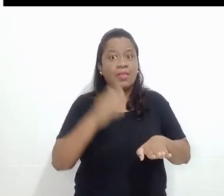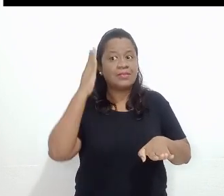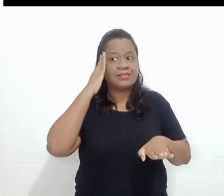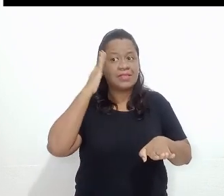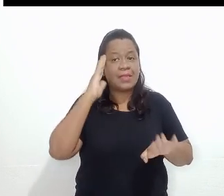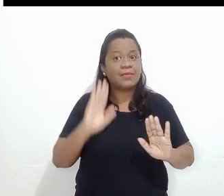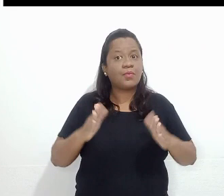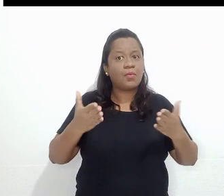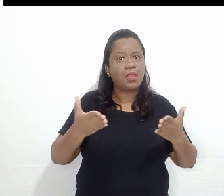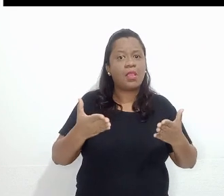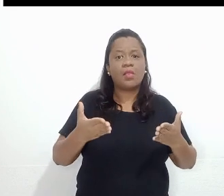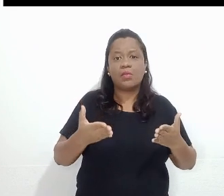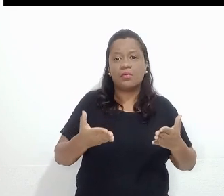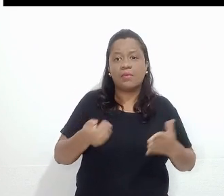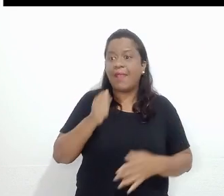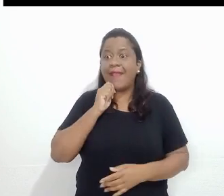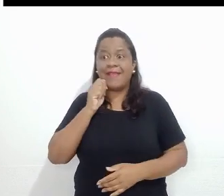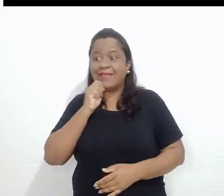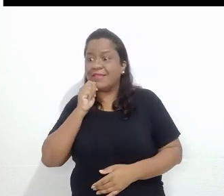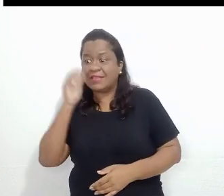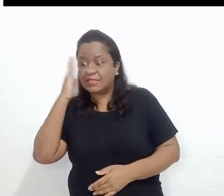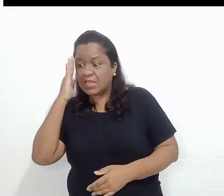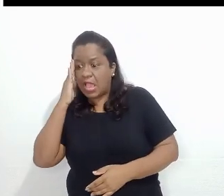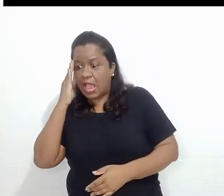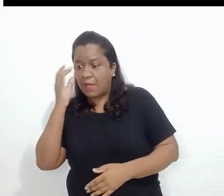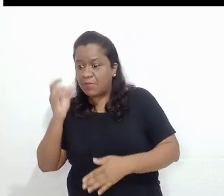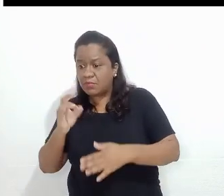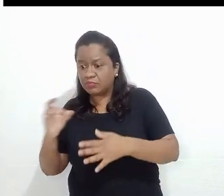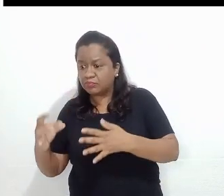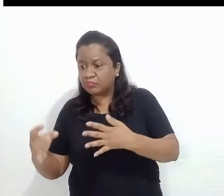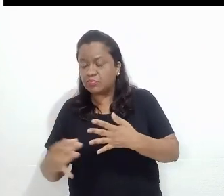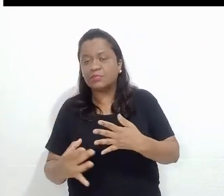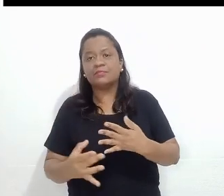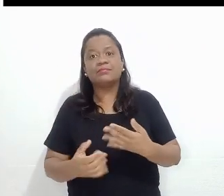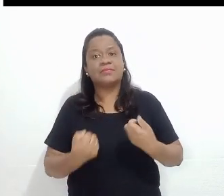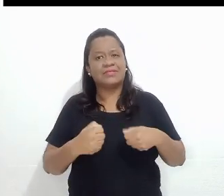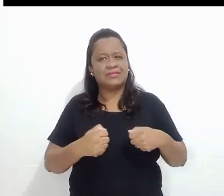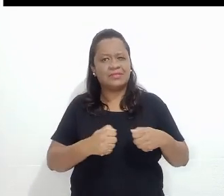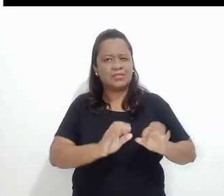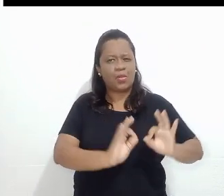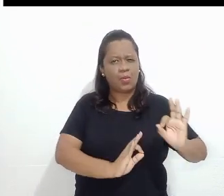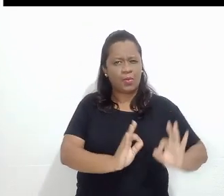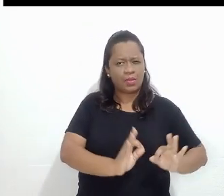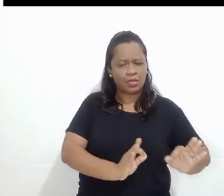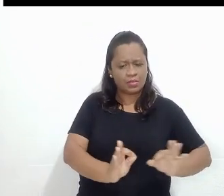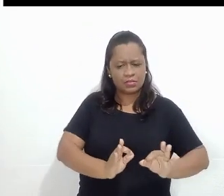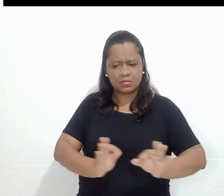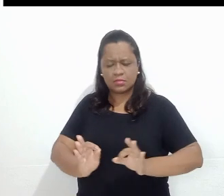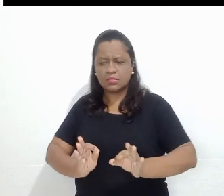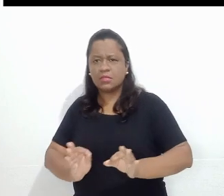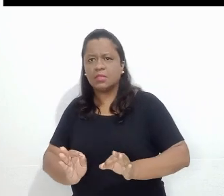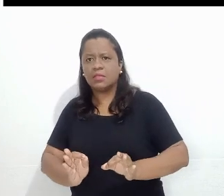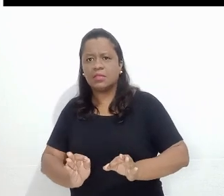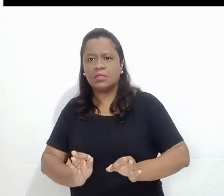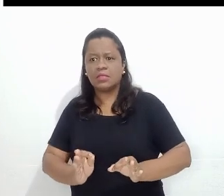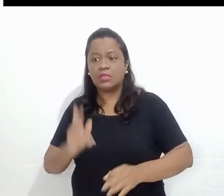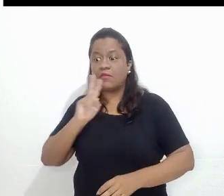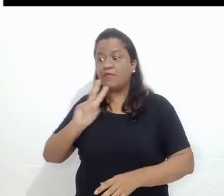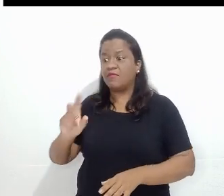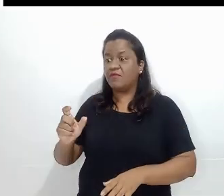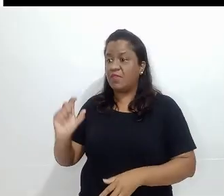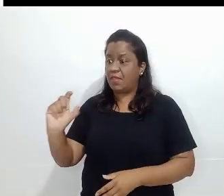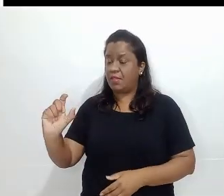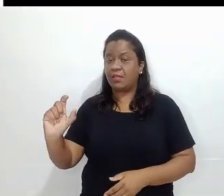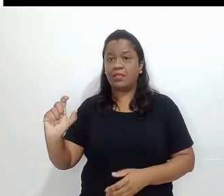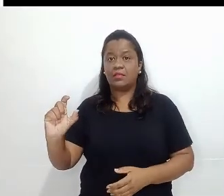carregadas, quais que não estão ainda. Ele tem que ser um cara bem organizado para isso. Tá? Ele vê os cartões de